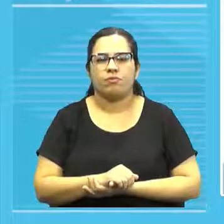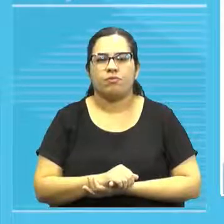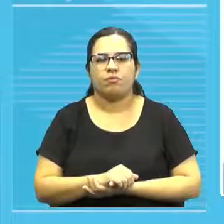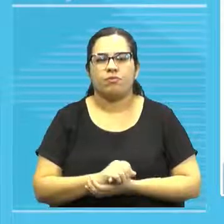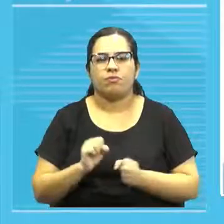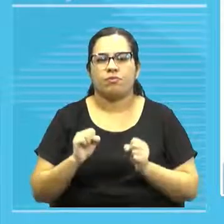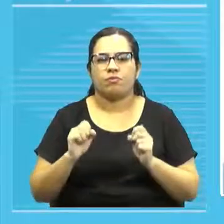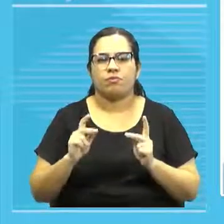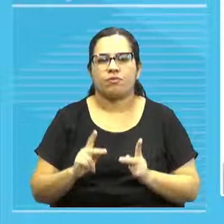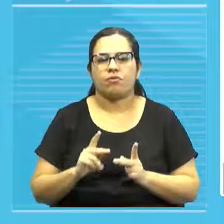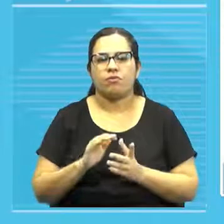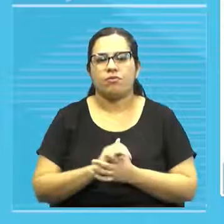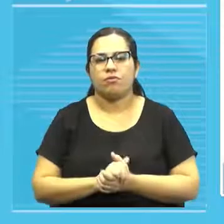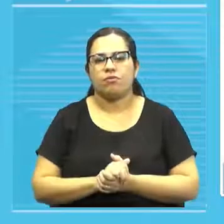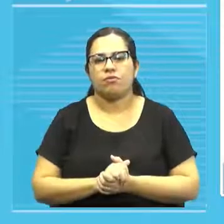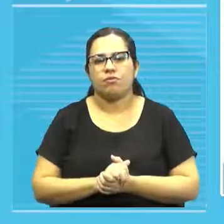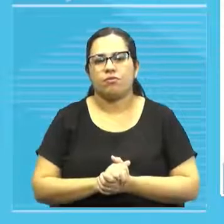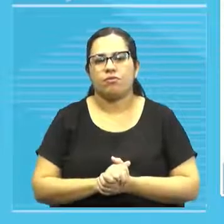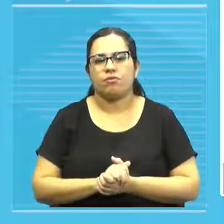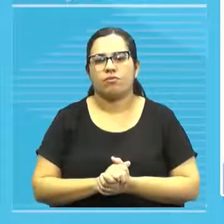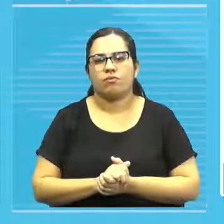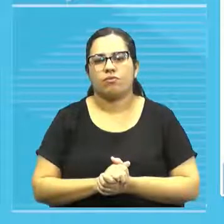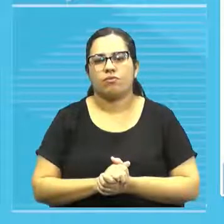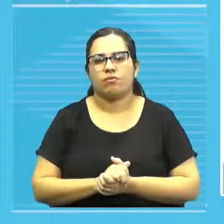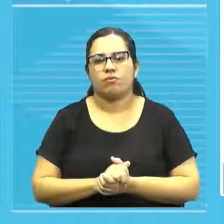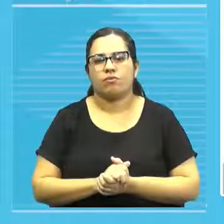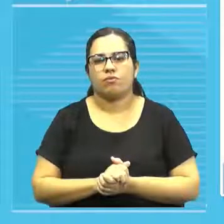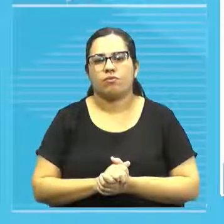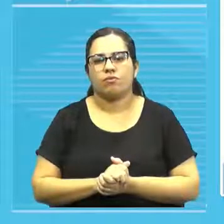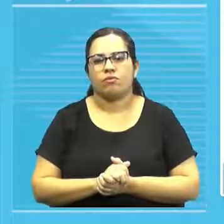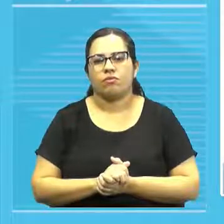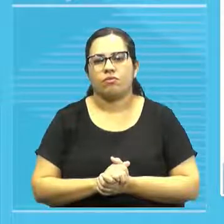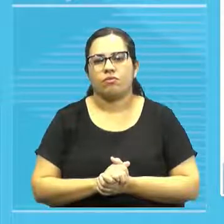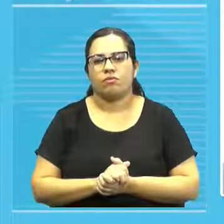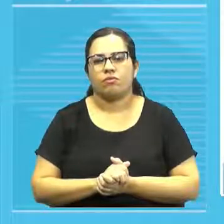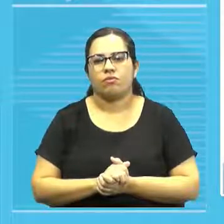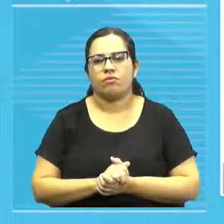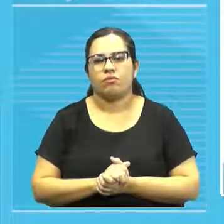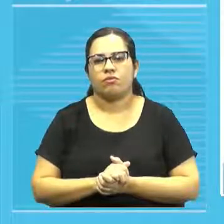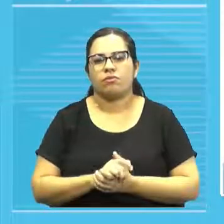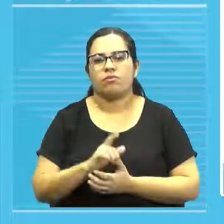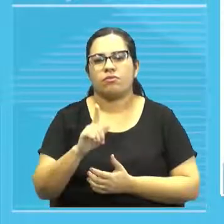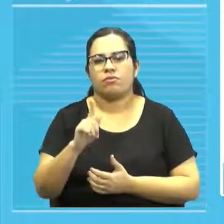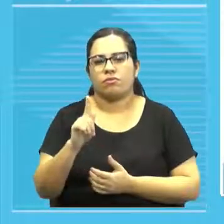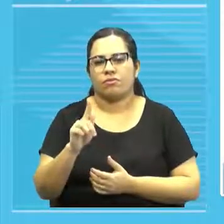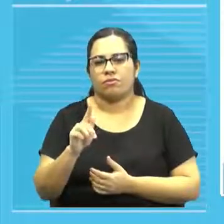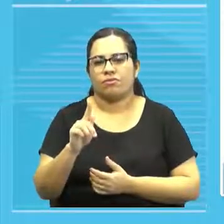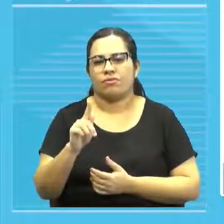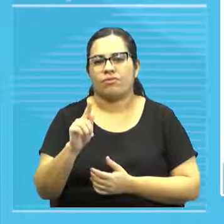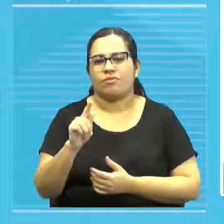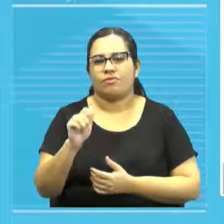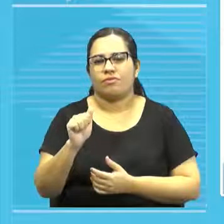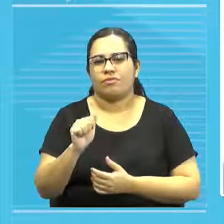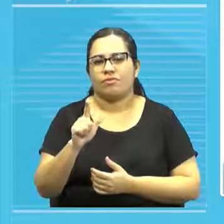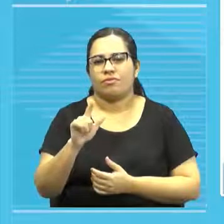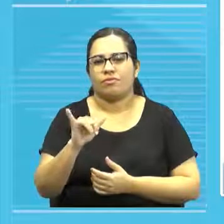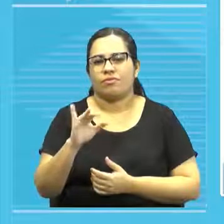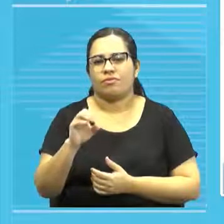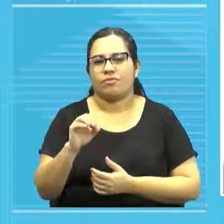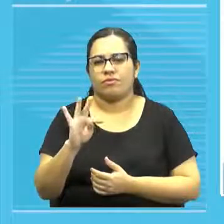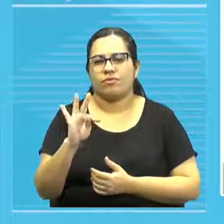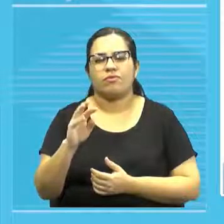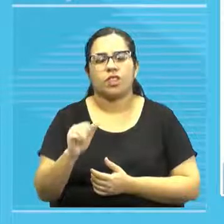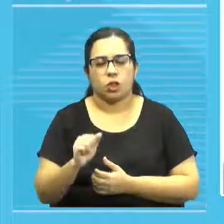e aqui eu não tô sabendo dizer o nome do Polo viu Ribeiro galliotta É isso mesmo